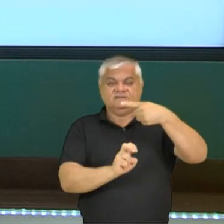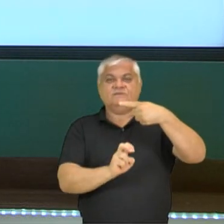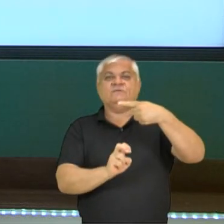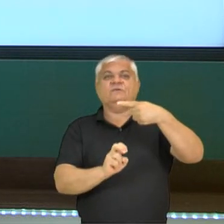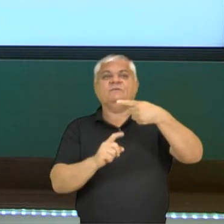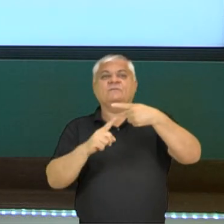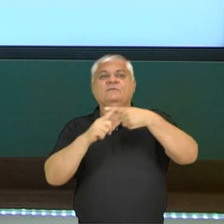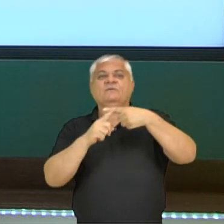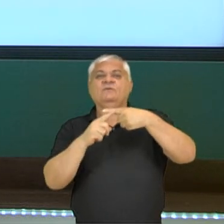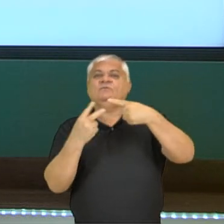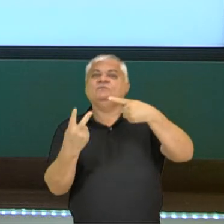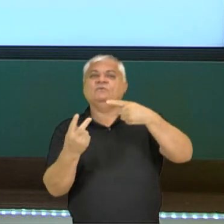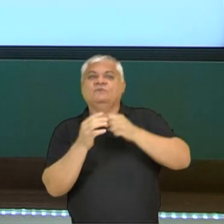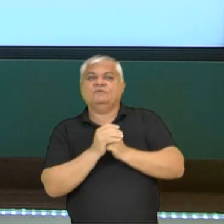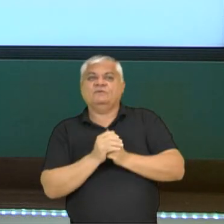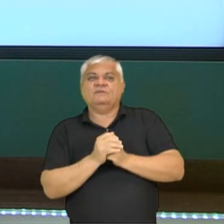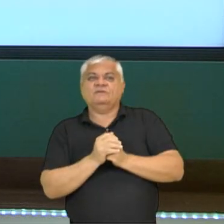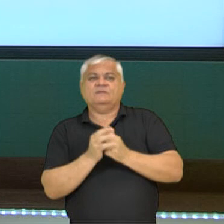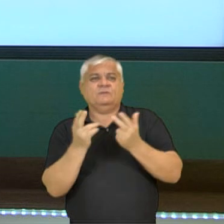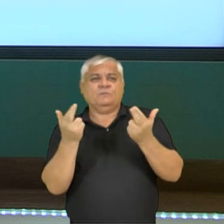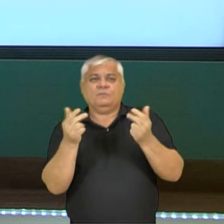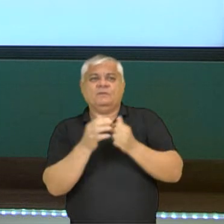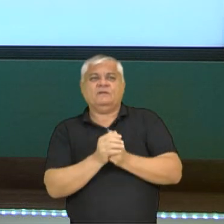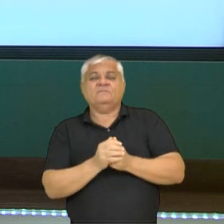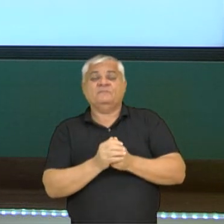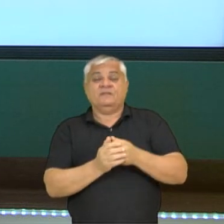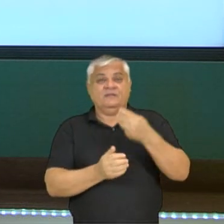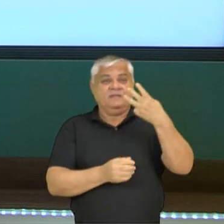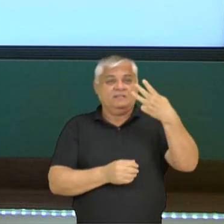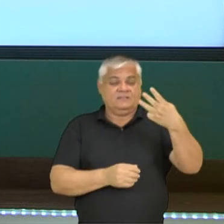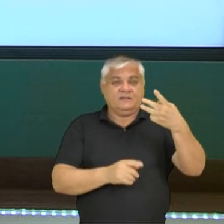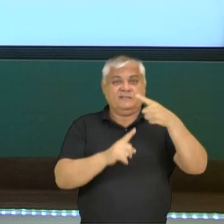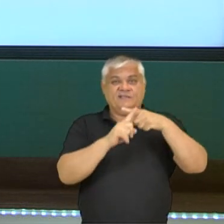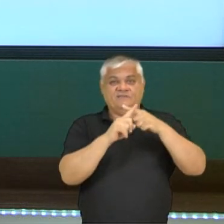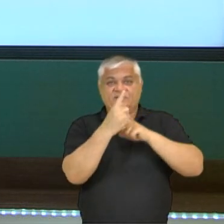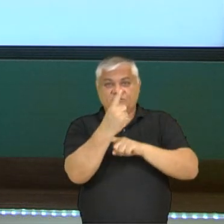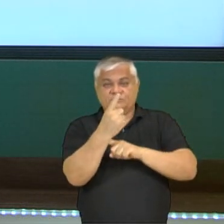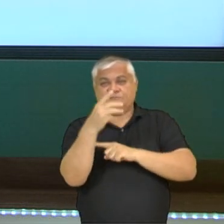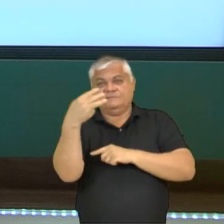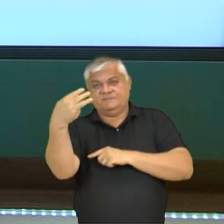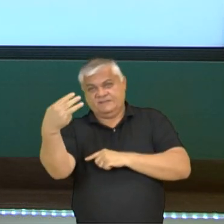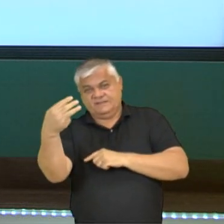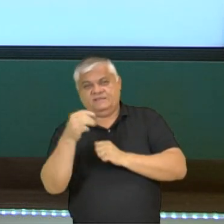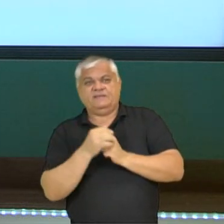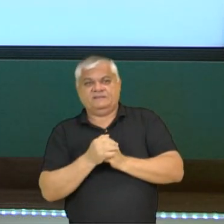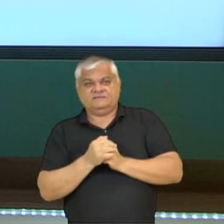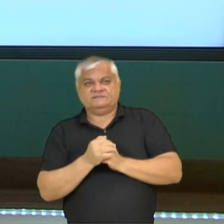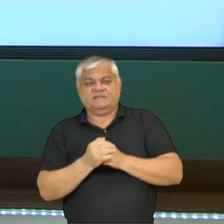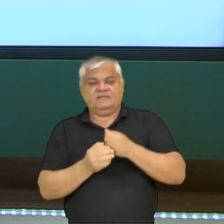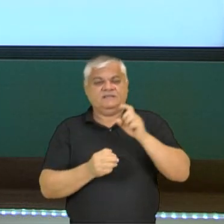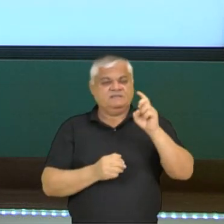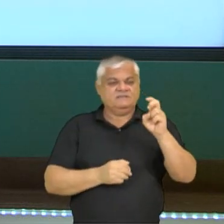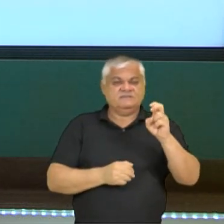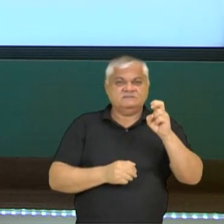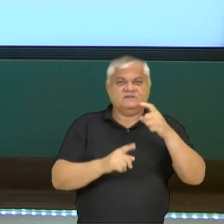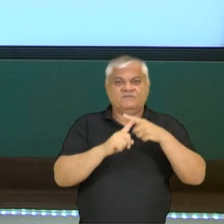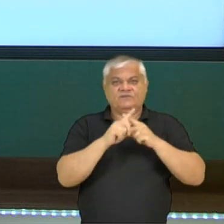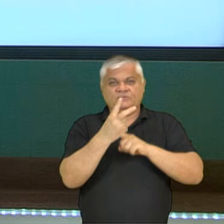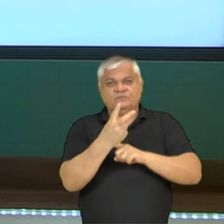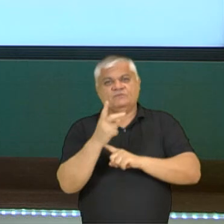A multiplicação é tranquila, é só você multiplicar numerador por numerador e denominador